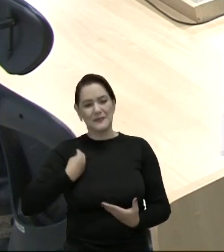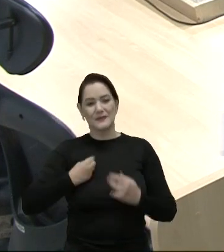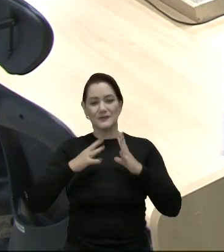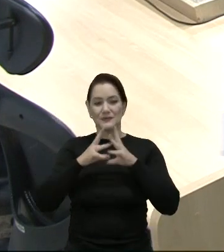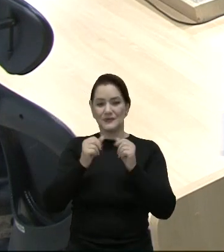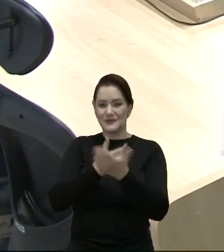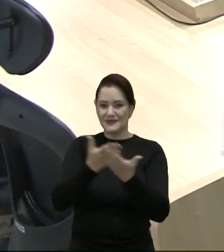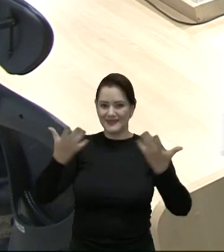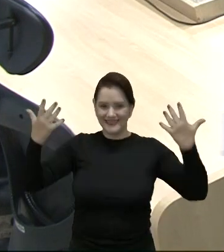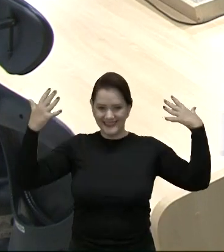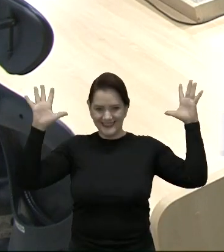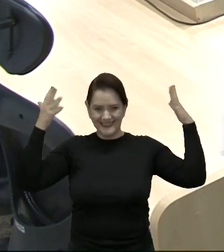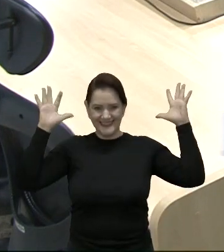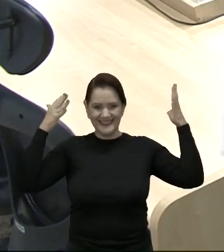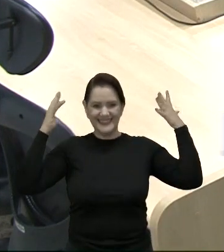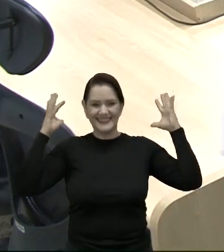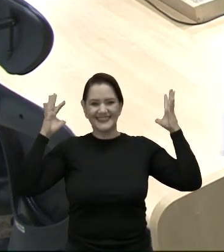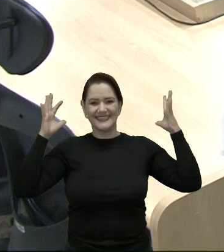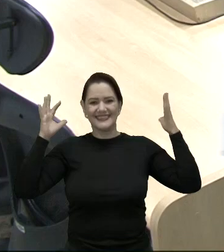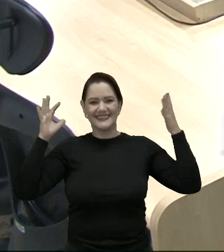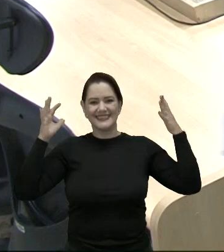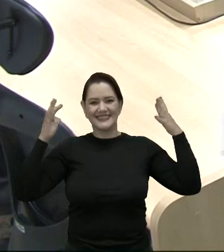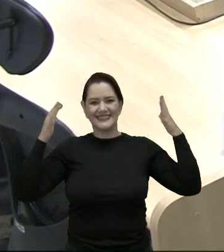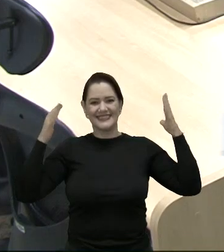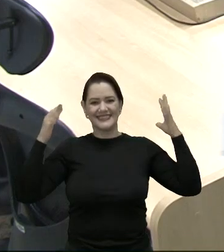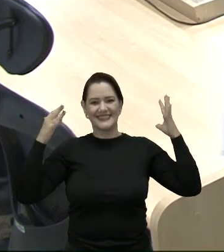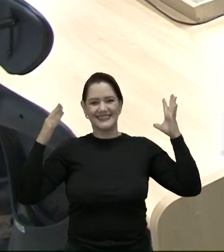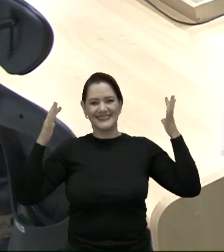todos, a nossa salva de palmas.